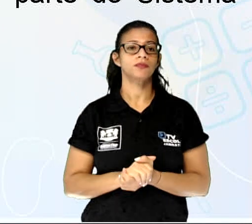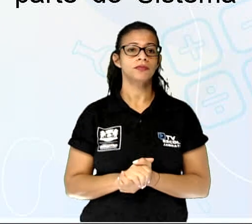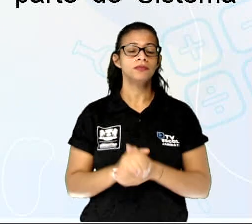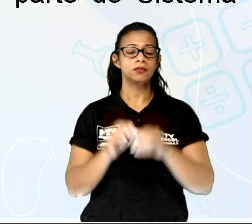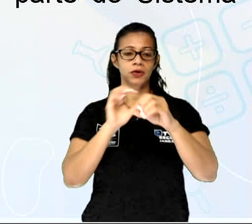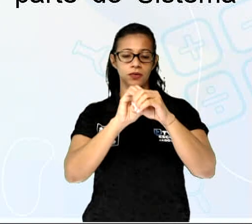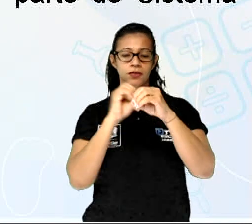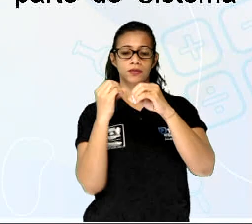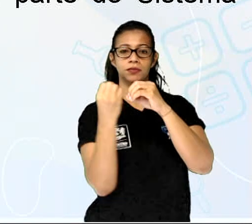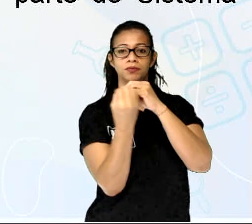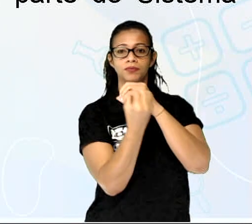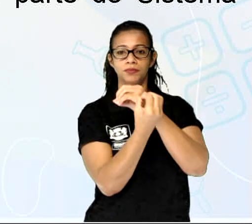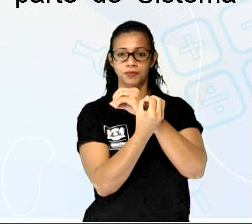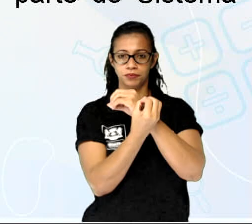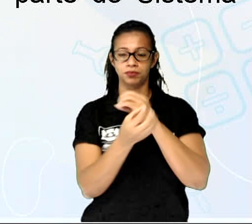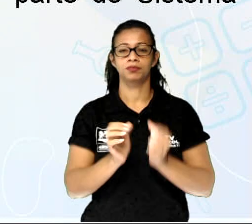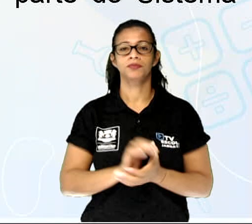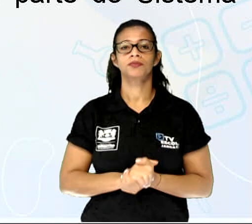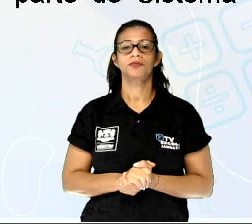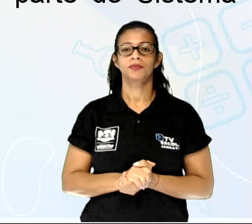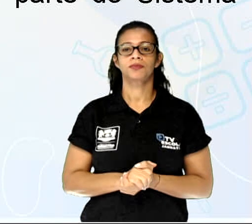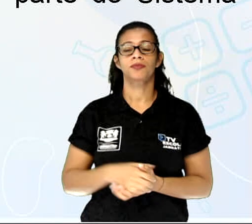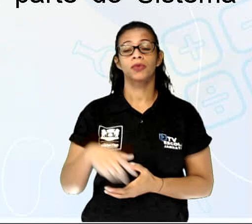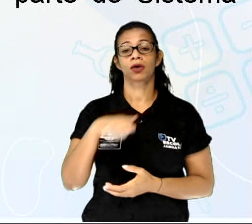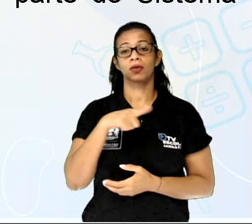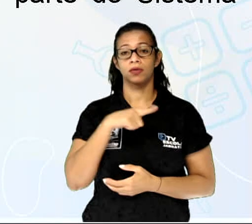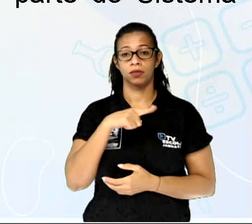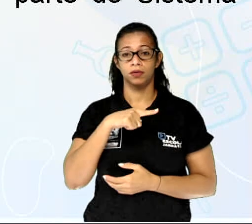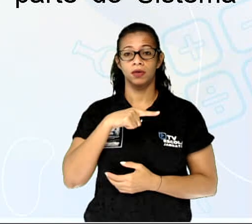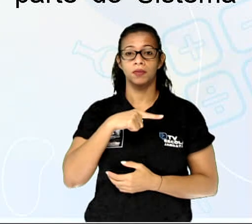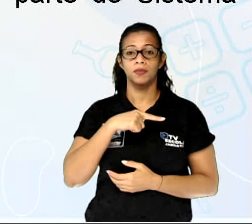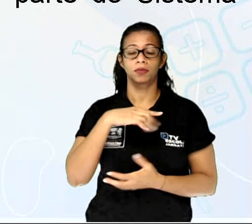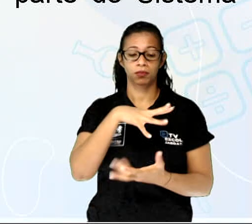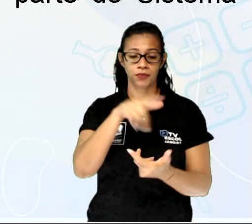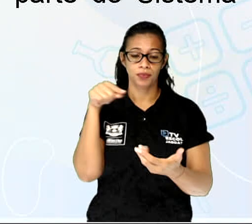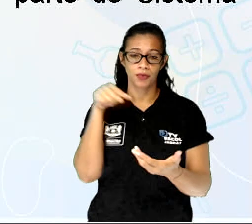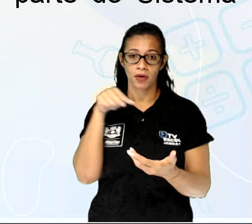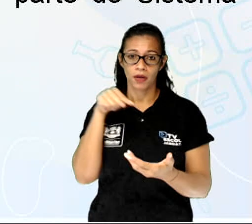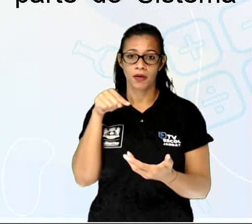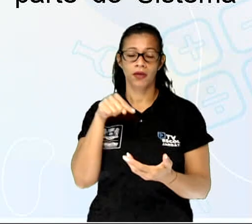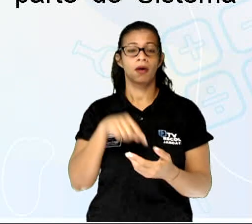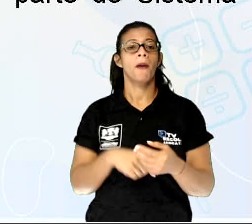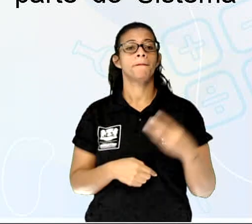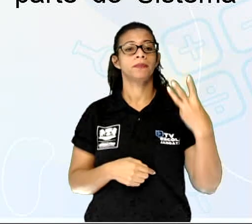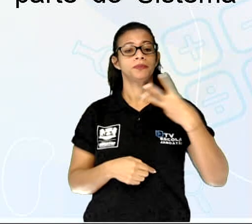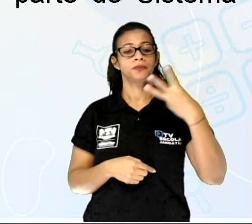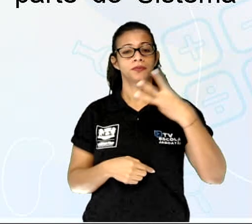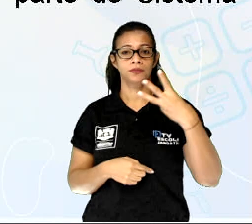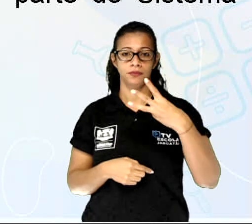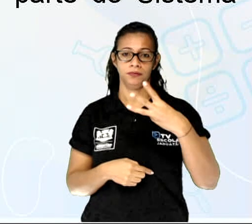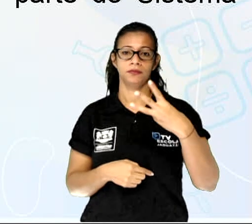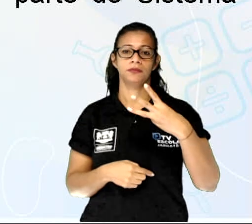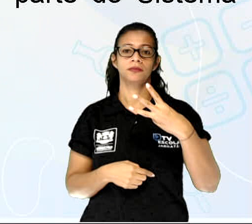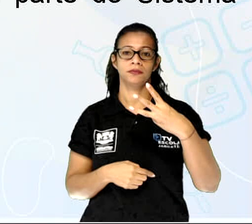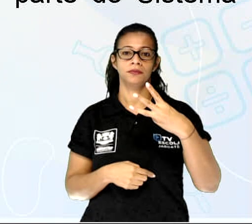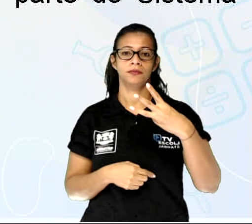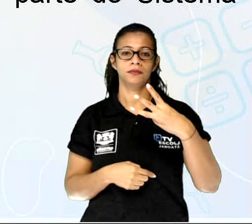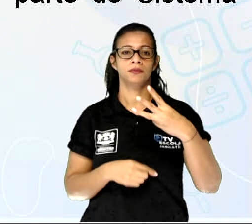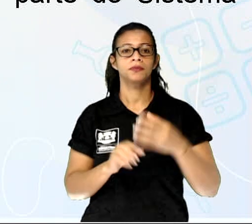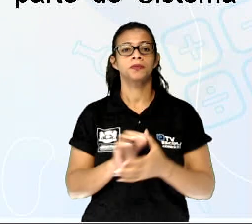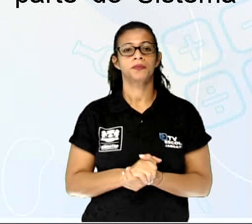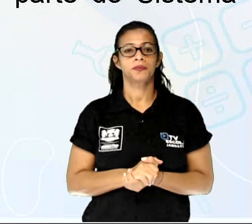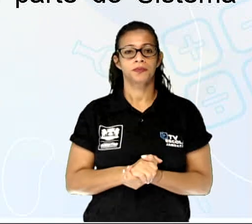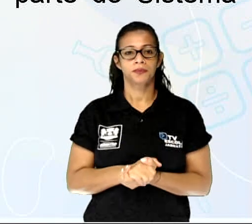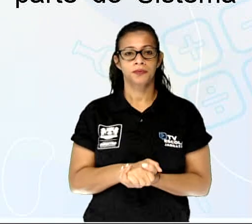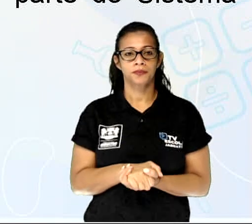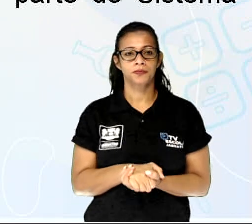tá? Nós temos a Terra como o terceiro planeta mais próximo do Sol, como eu já havia dito a vocês, e também o quinto maior planeta